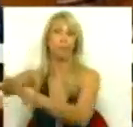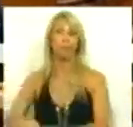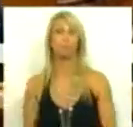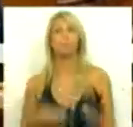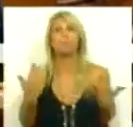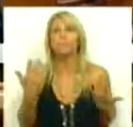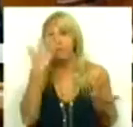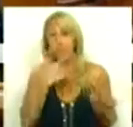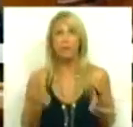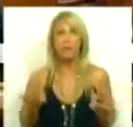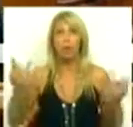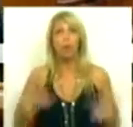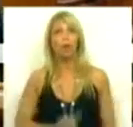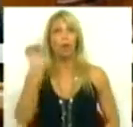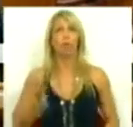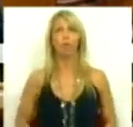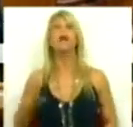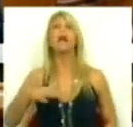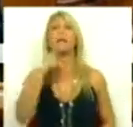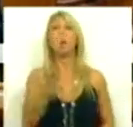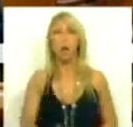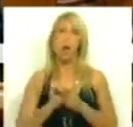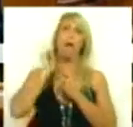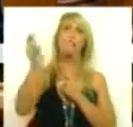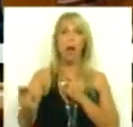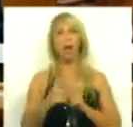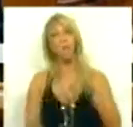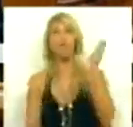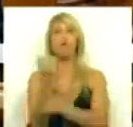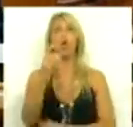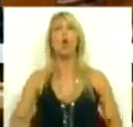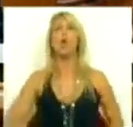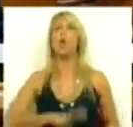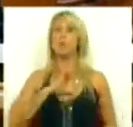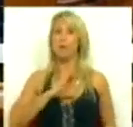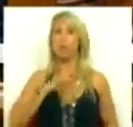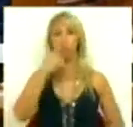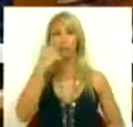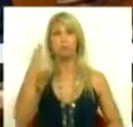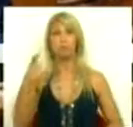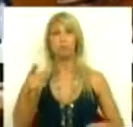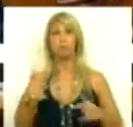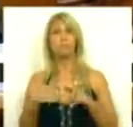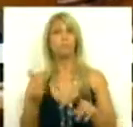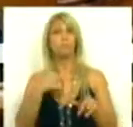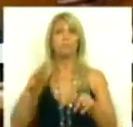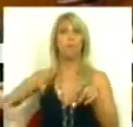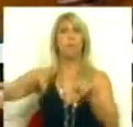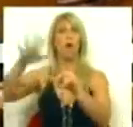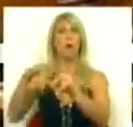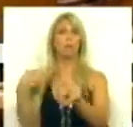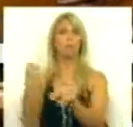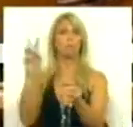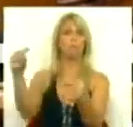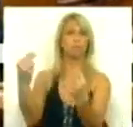de tudo isto significa pagar, negociar bem recuperada a confiança, conquistar a consideração das nossas debilidades e de um caminho